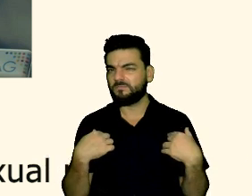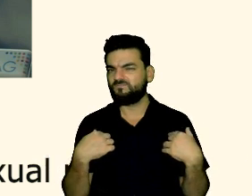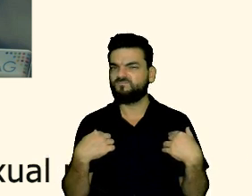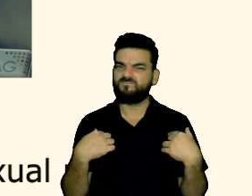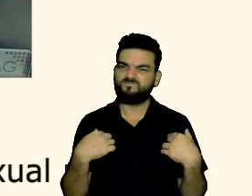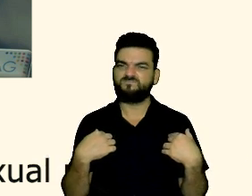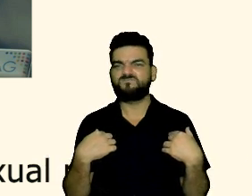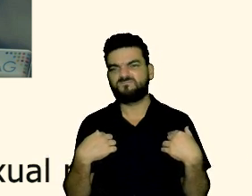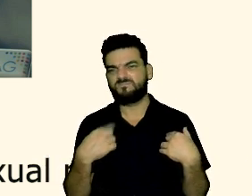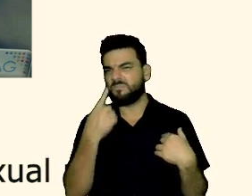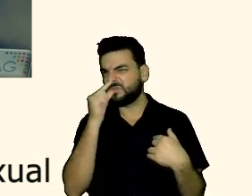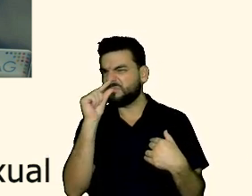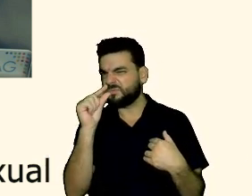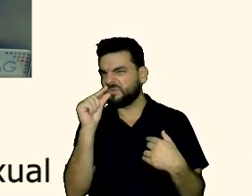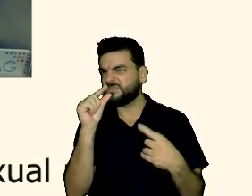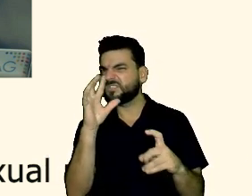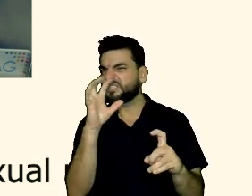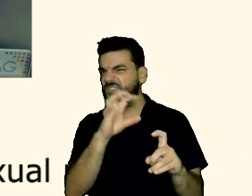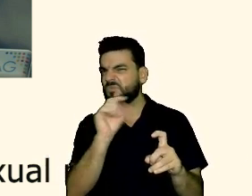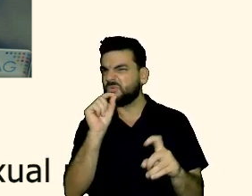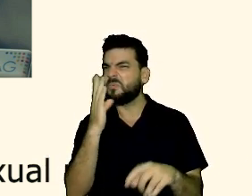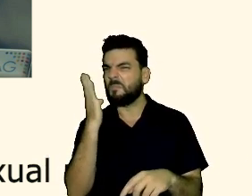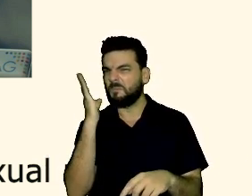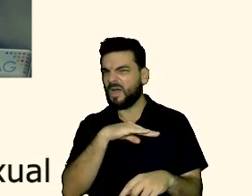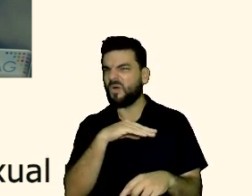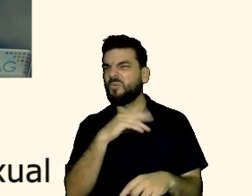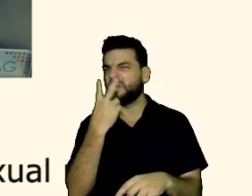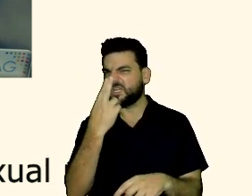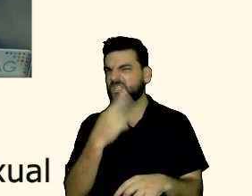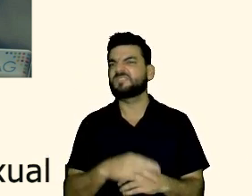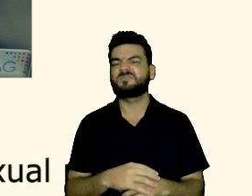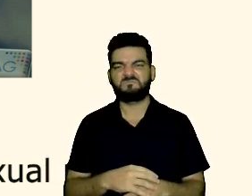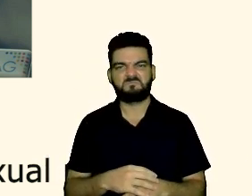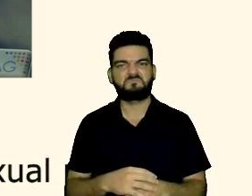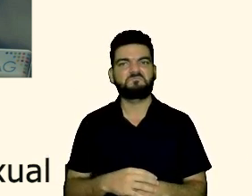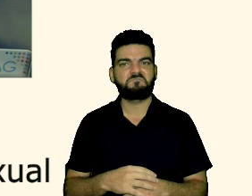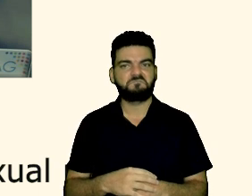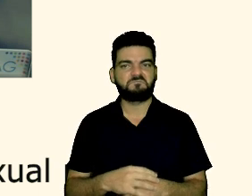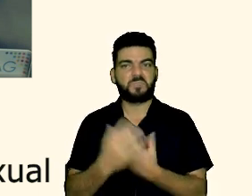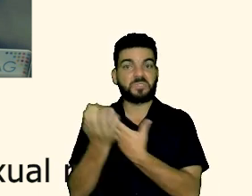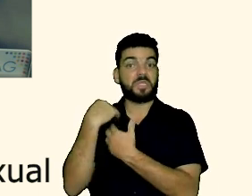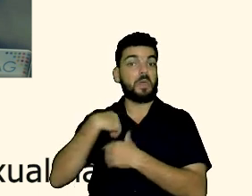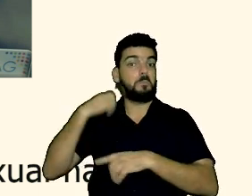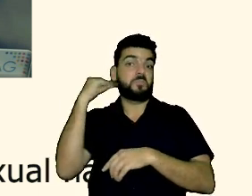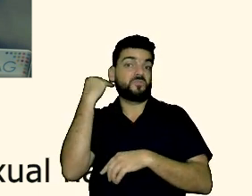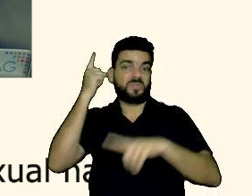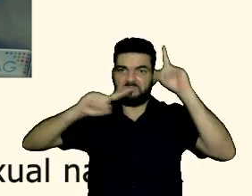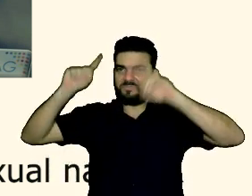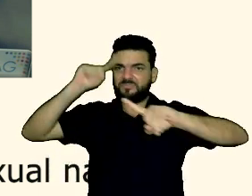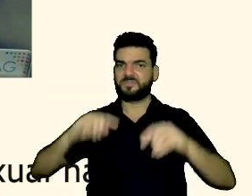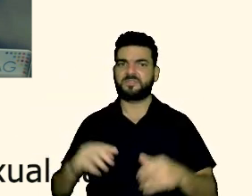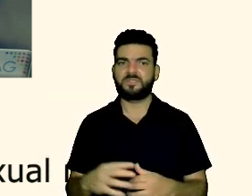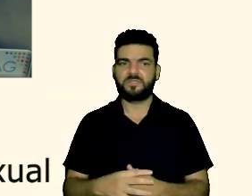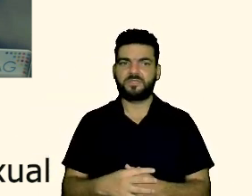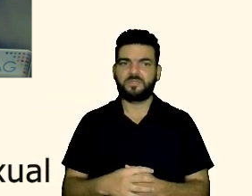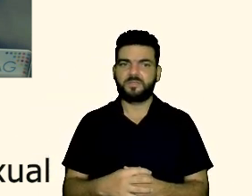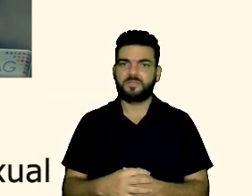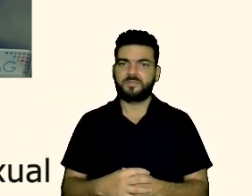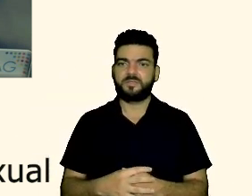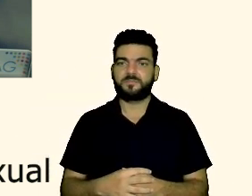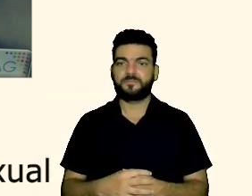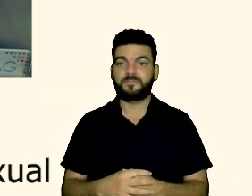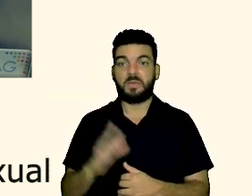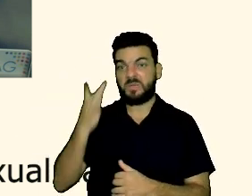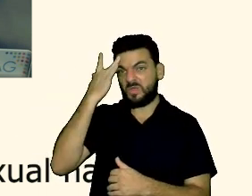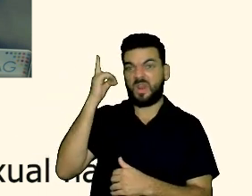nas pessoas que, dentro da sua autoridade, acabam cometendo essas falhas. Fulano é mansa, mas ataca. Não sei por que ele tinha